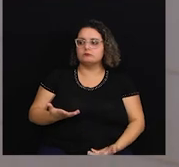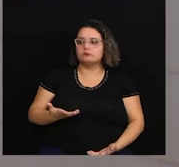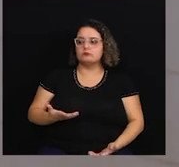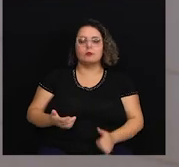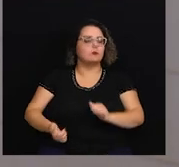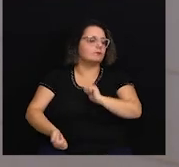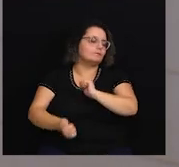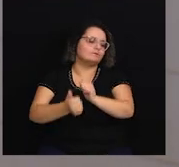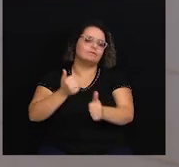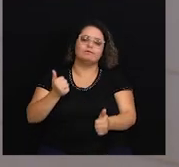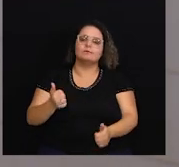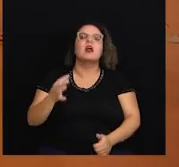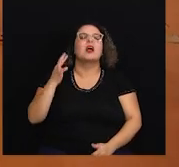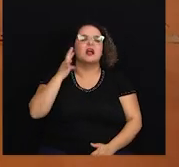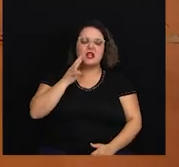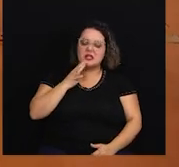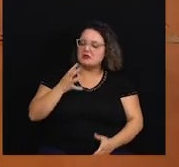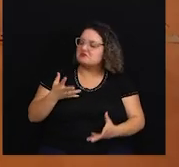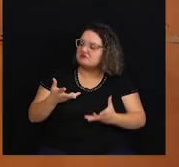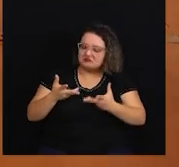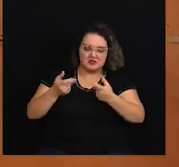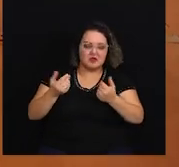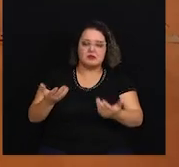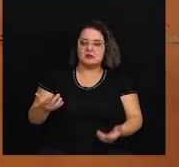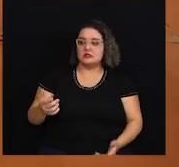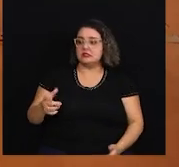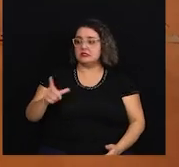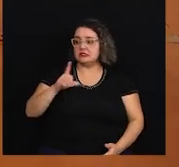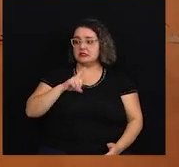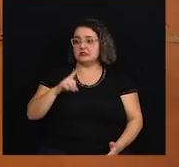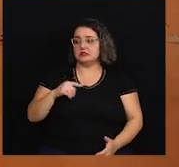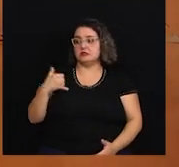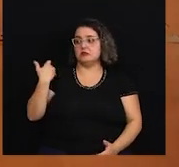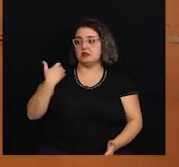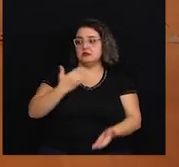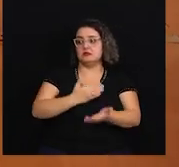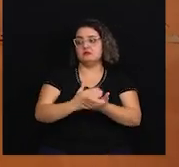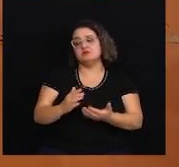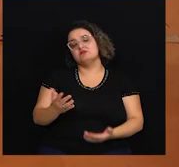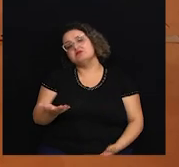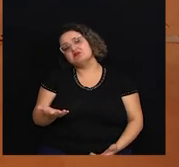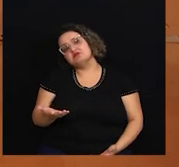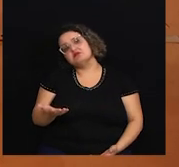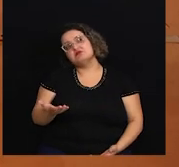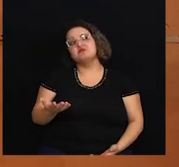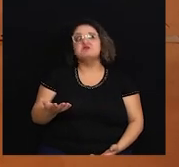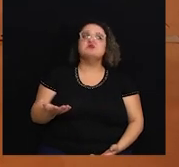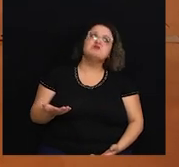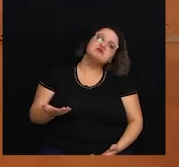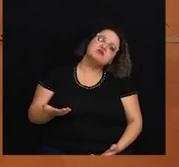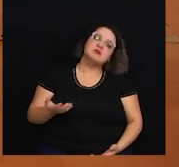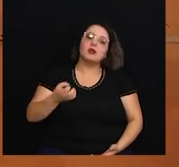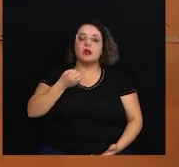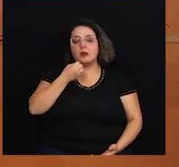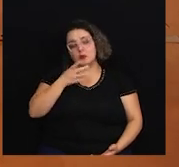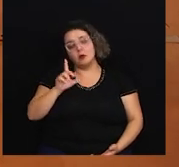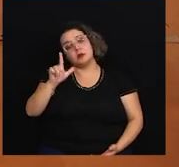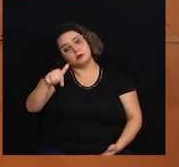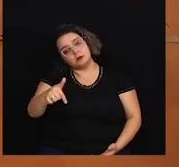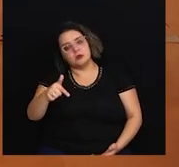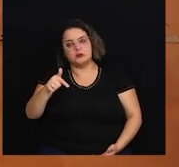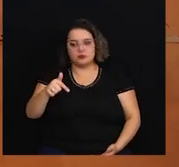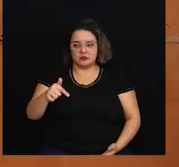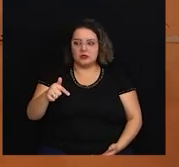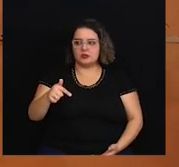esporte for bacana Divina tem uma idade mínima para iniciar chegou depois do sete